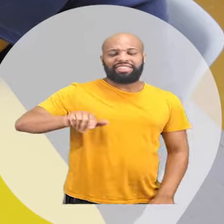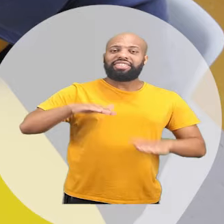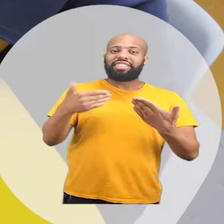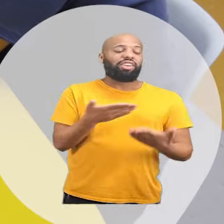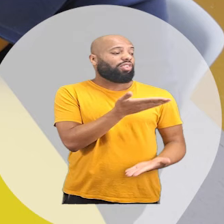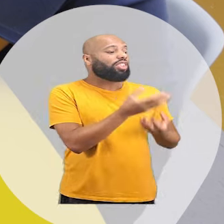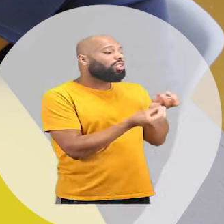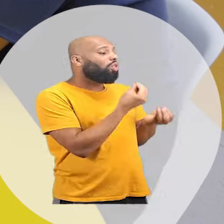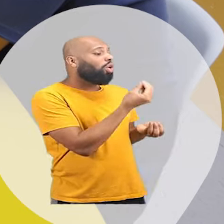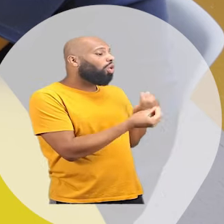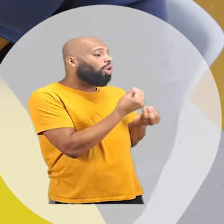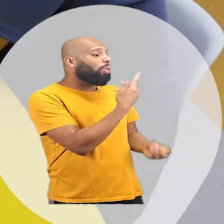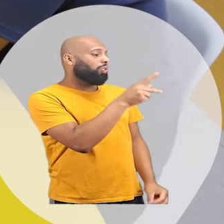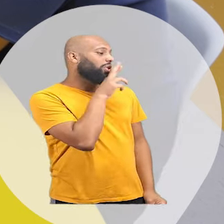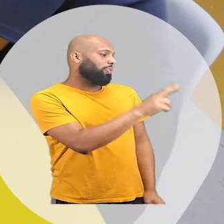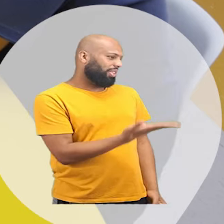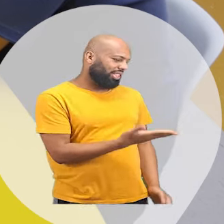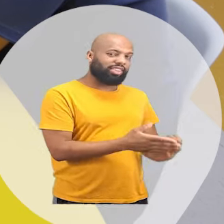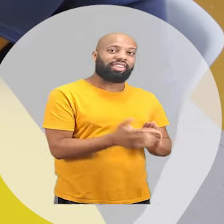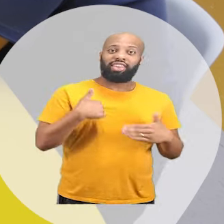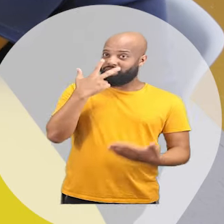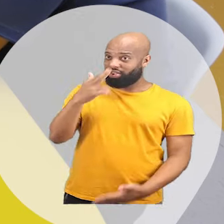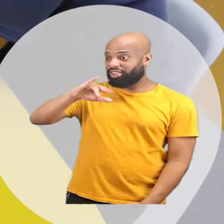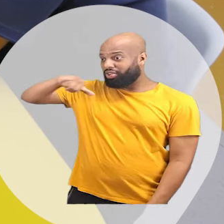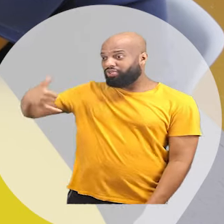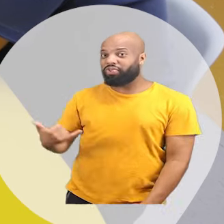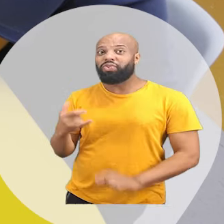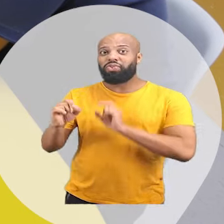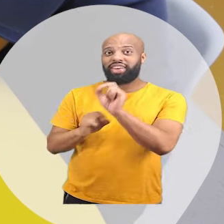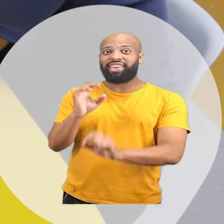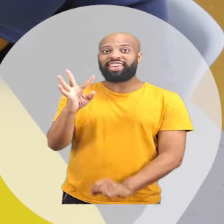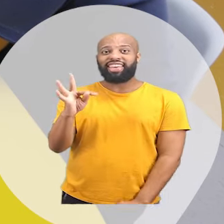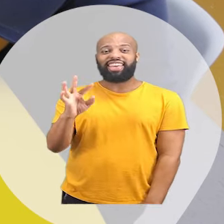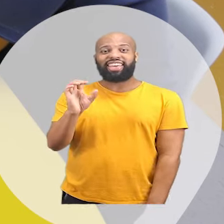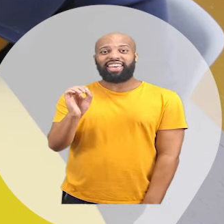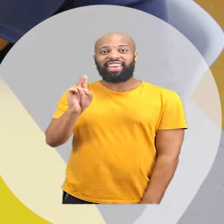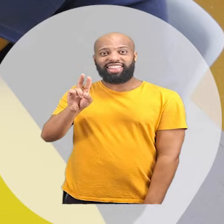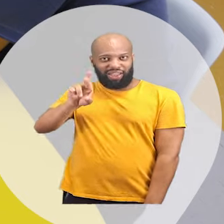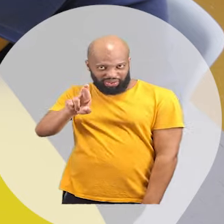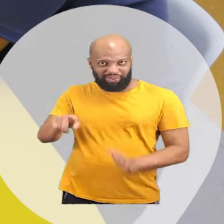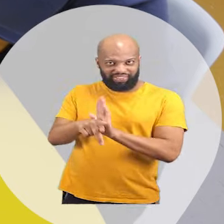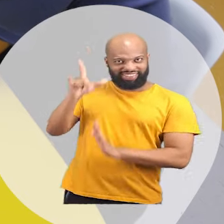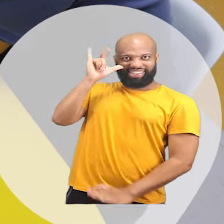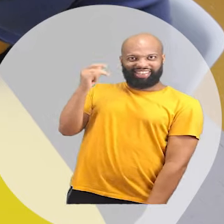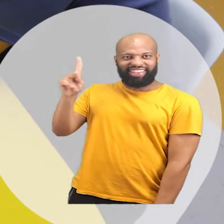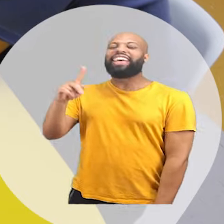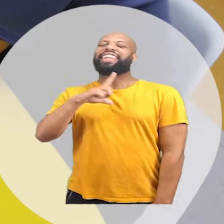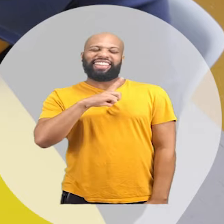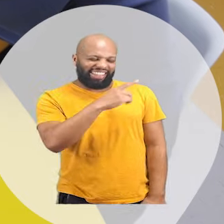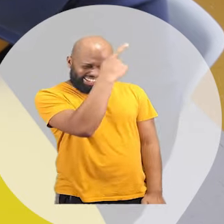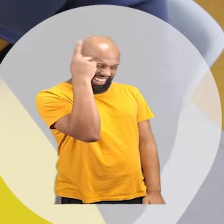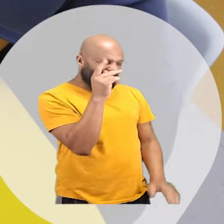e aí Anelise como que seria sua resposta para essa pergunta acho que aproveitar o turno que fazer o criativo temos